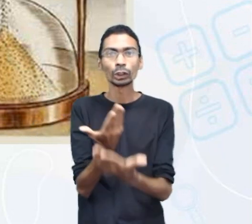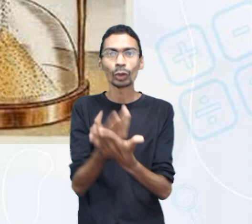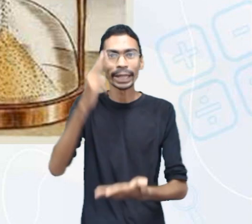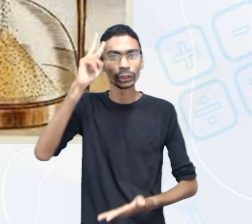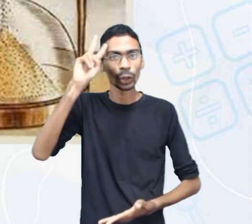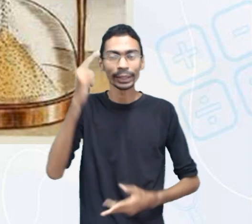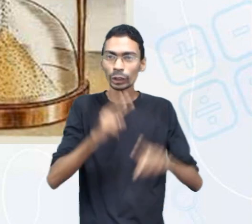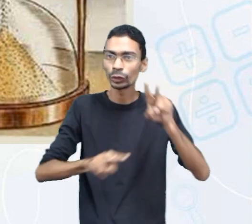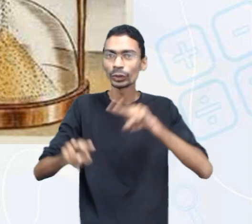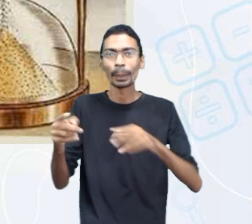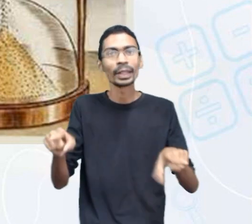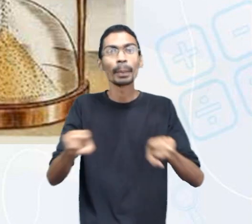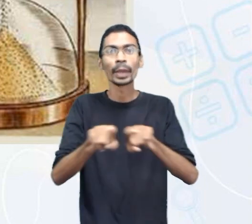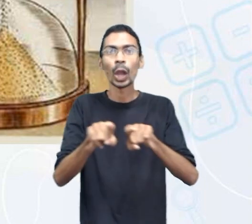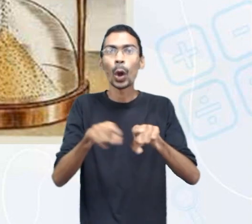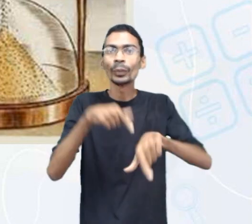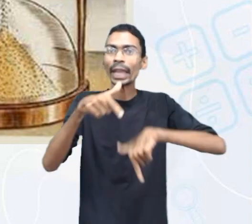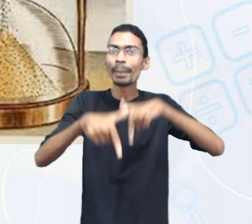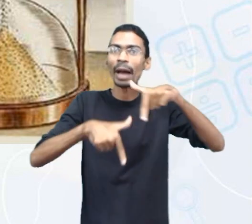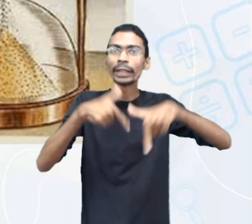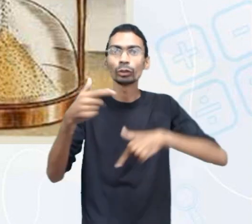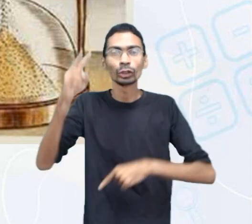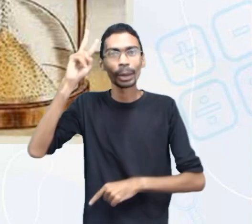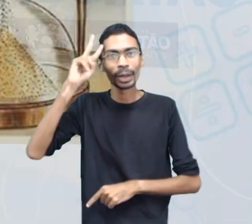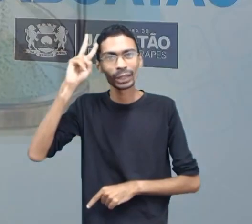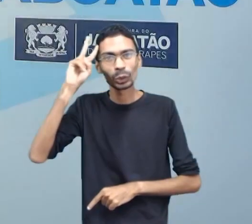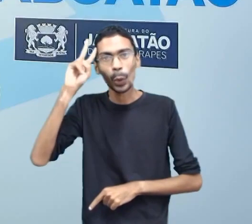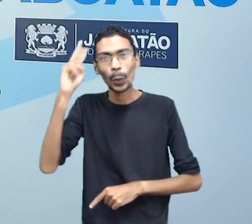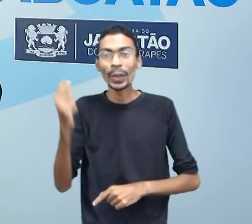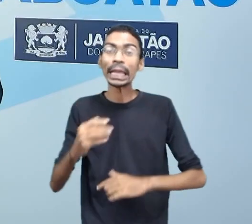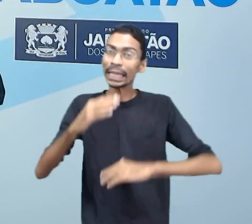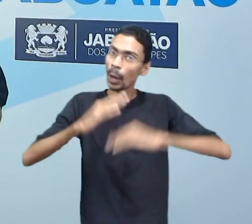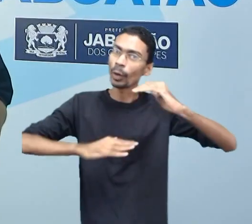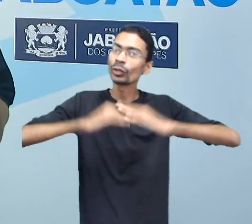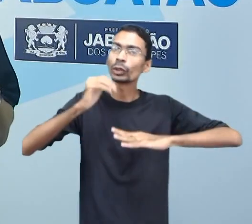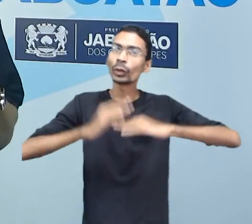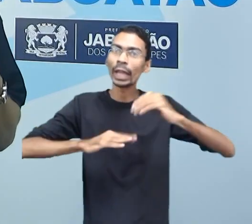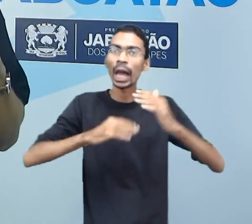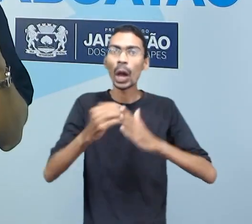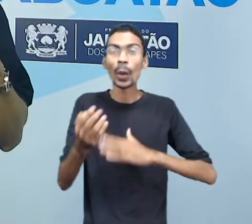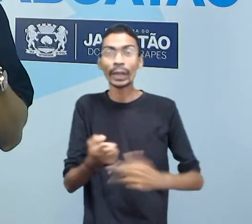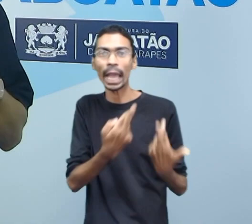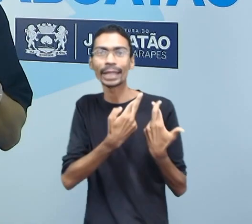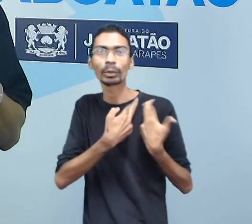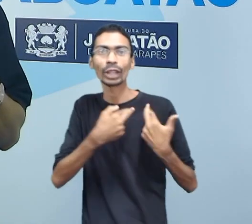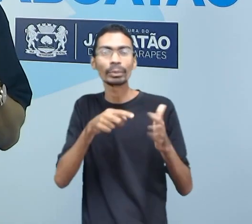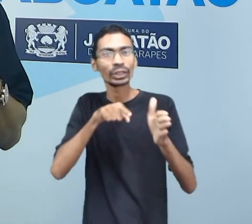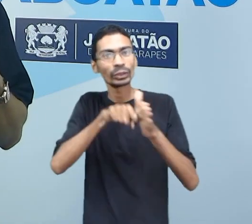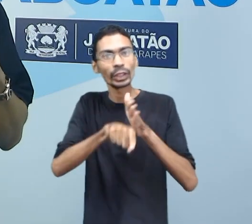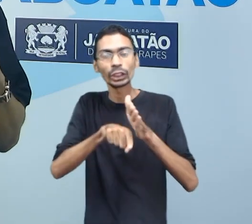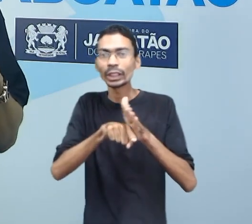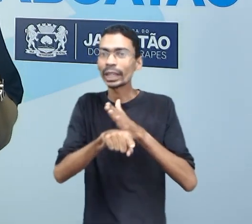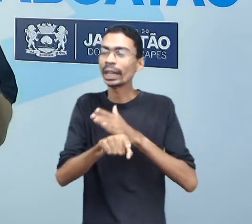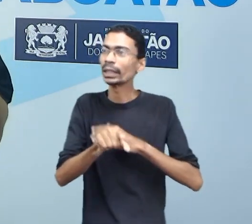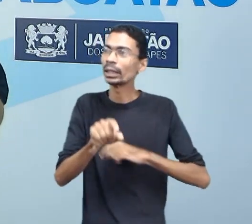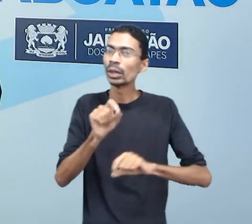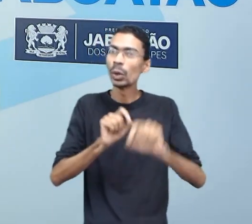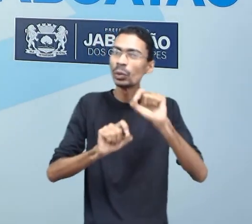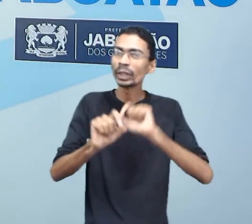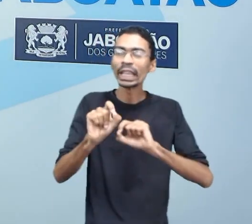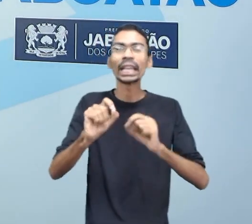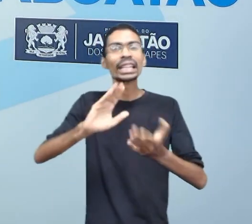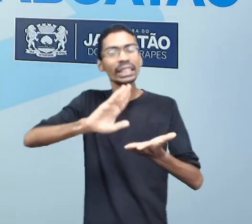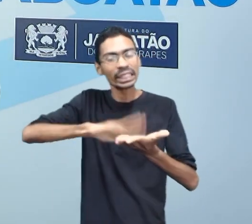vimos também o trabalho do Historiador que é o profissional responsável por investigar e